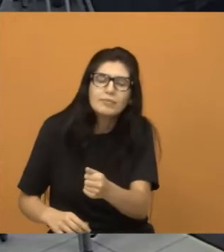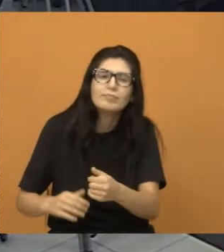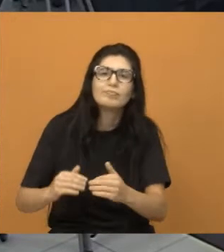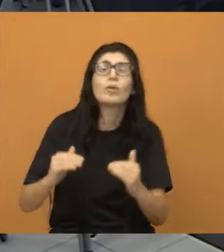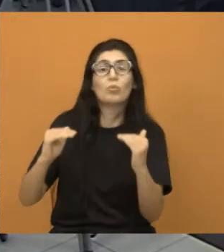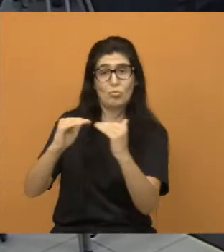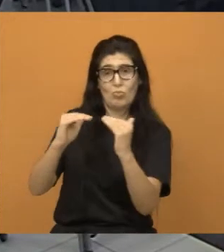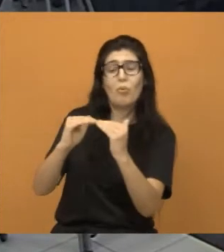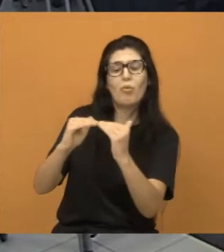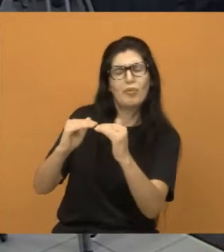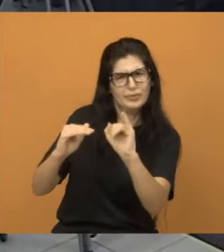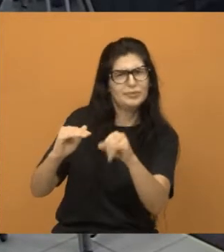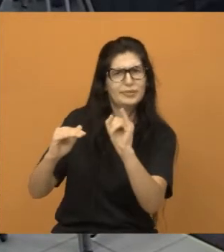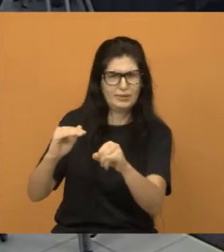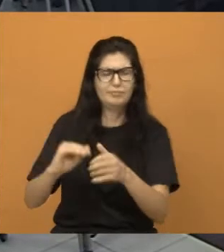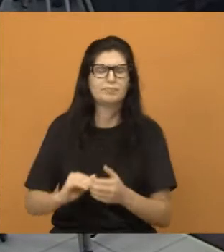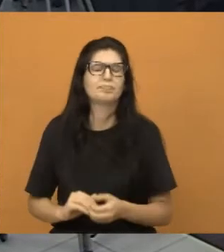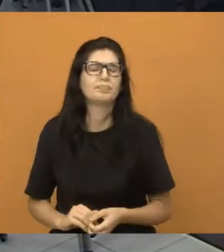Favorável.